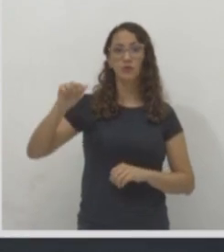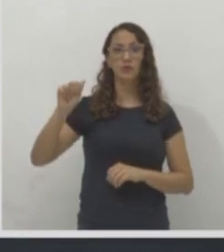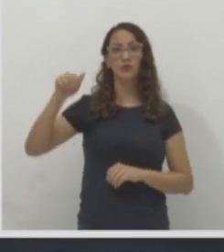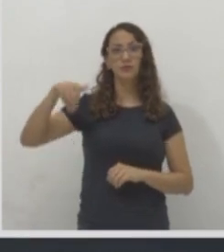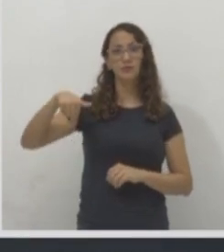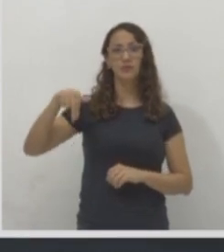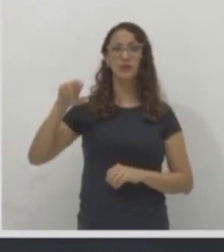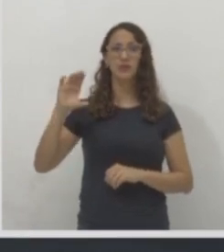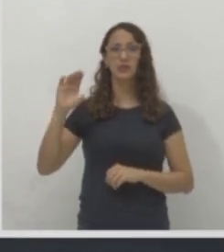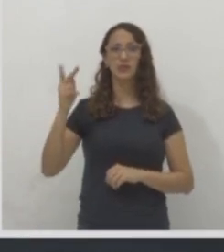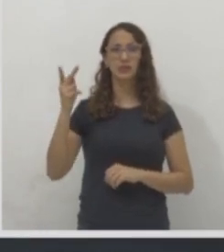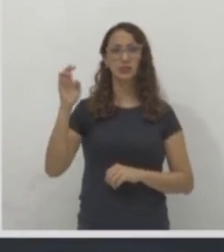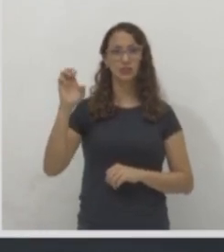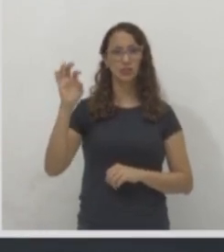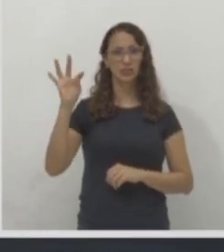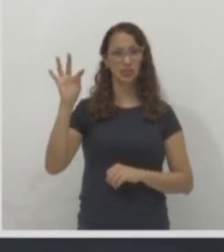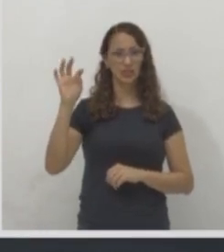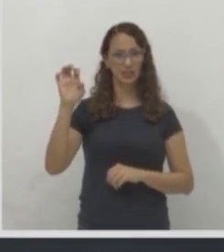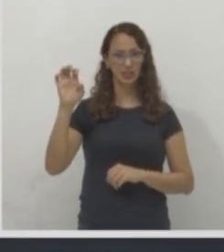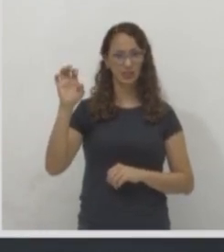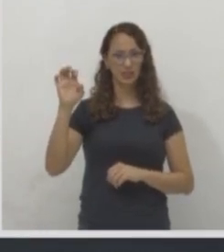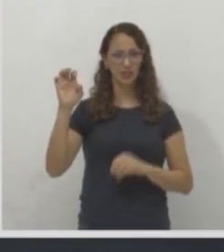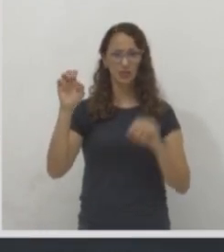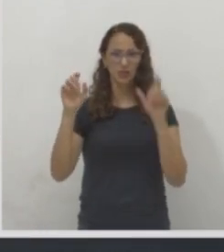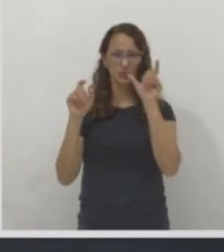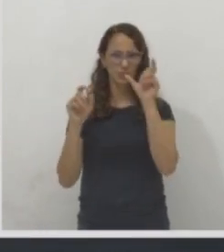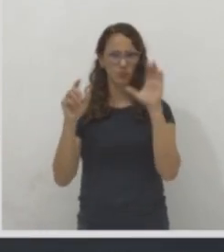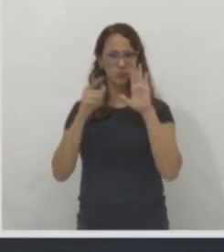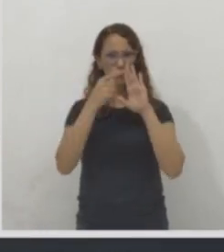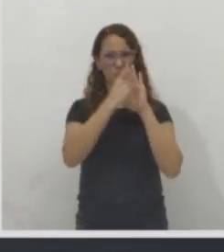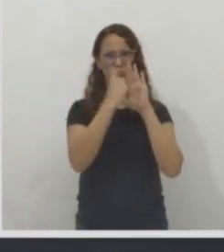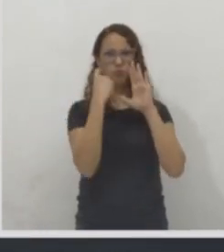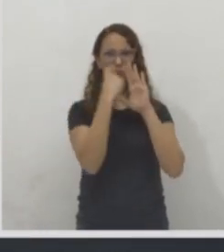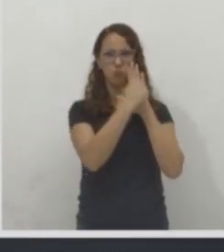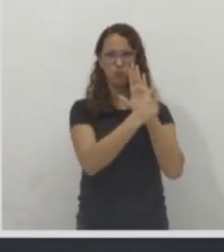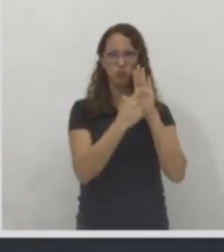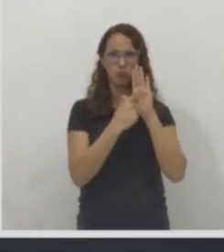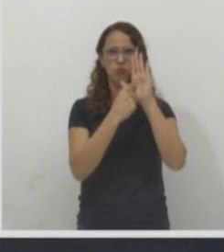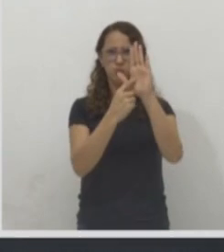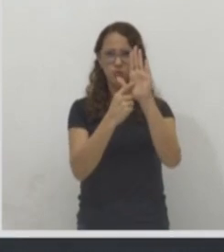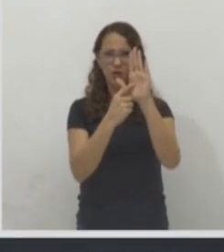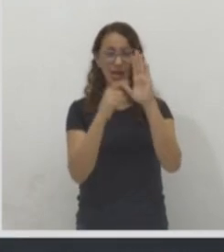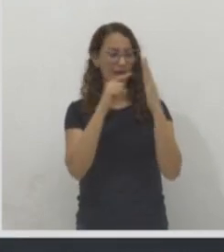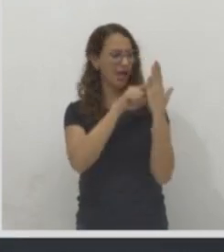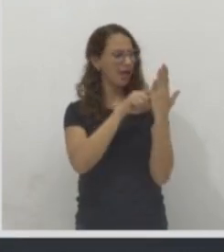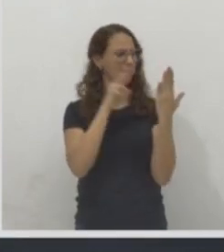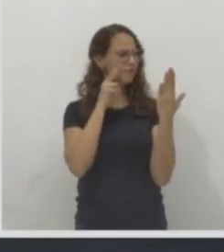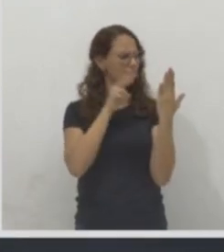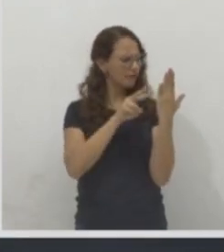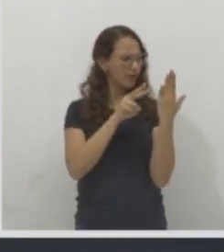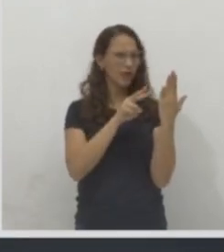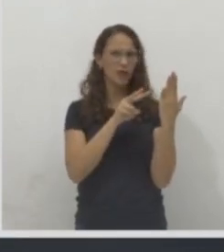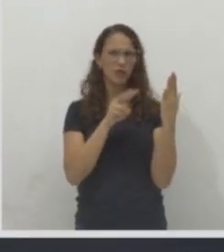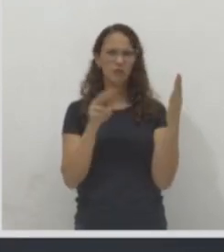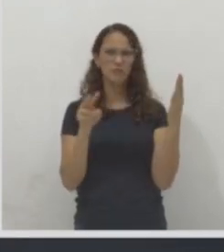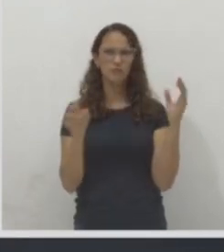suficiente para informar ao leitor toda a informação da notícia?